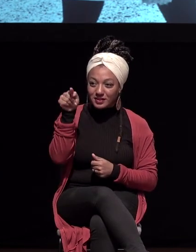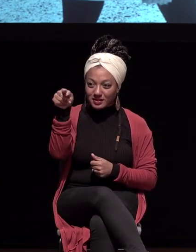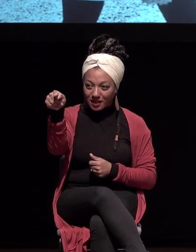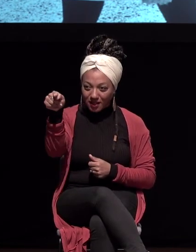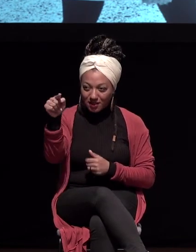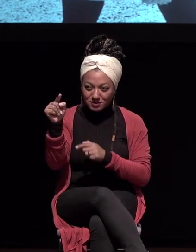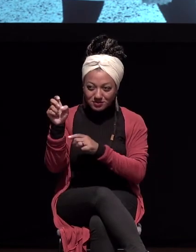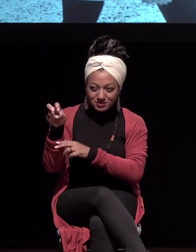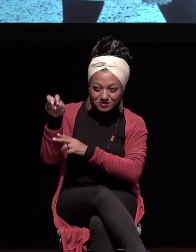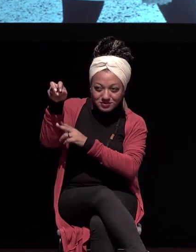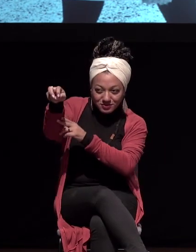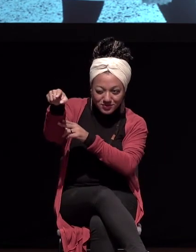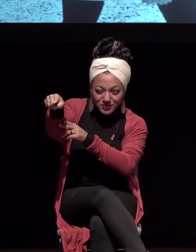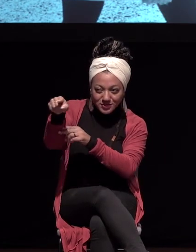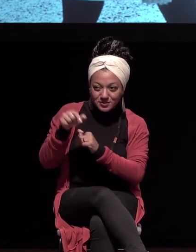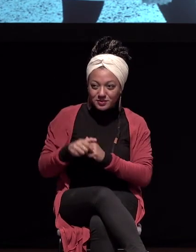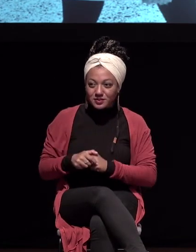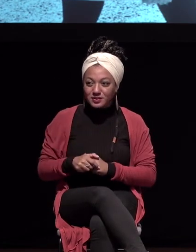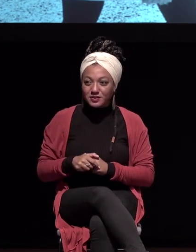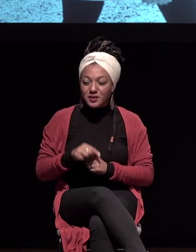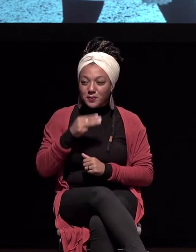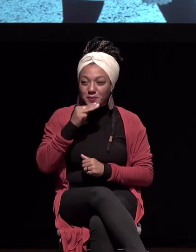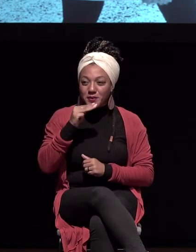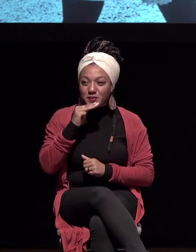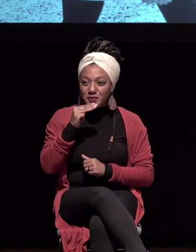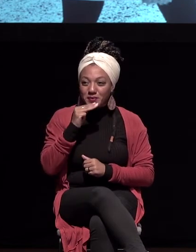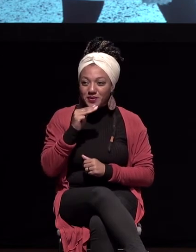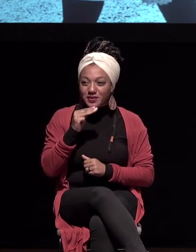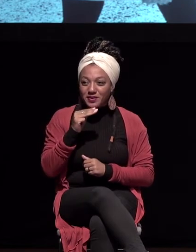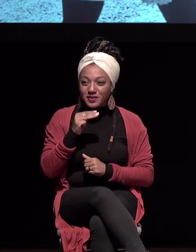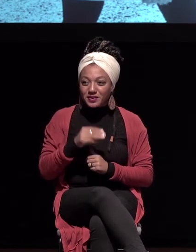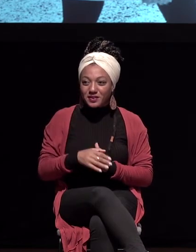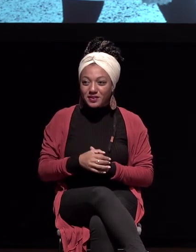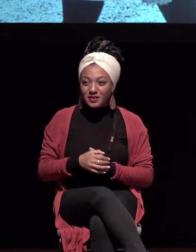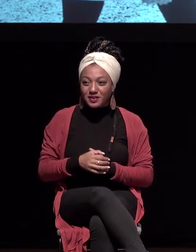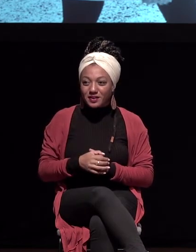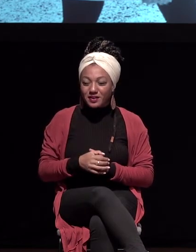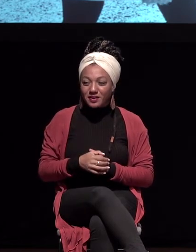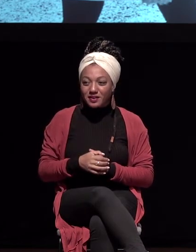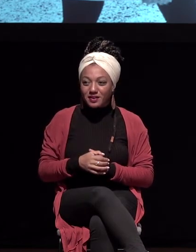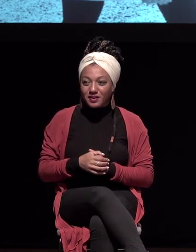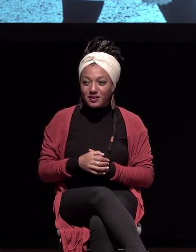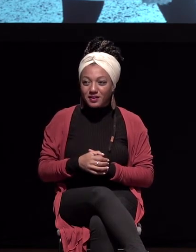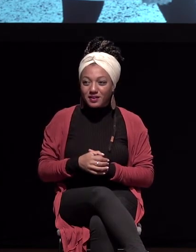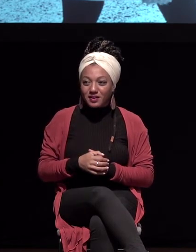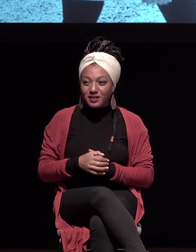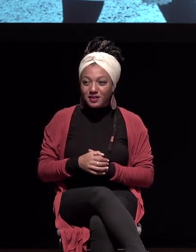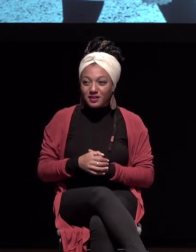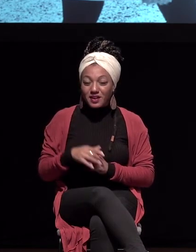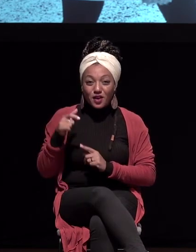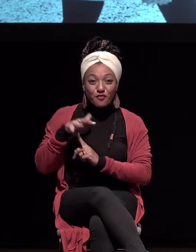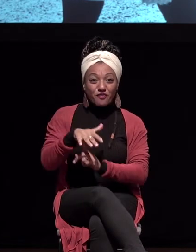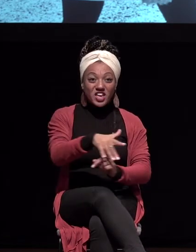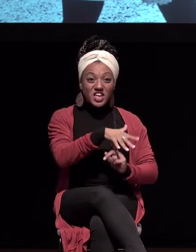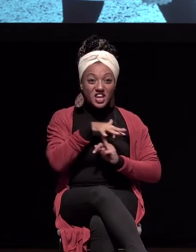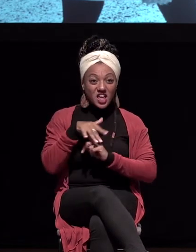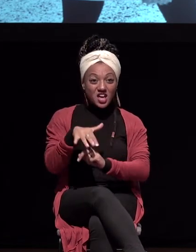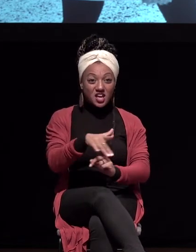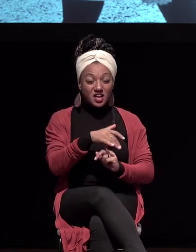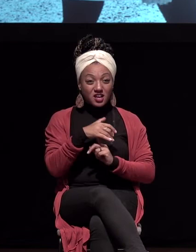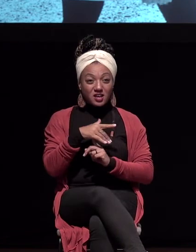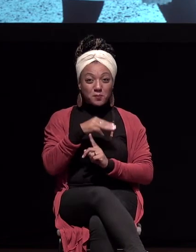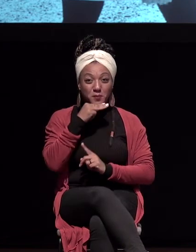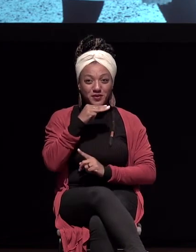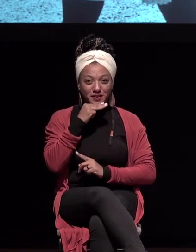Sim, você. Eu pensei na manga no pé. Uma manga na feira.